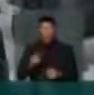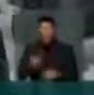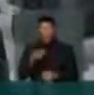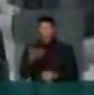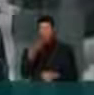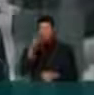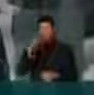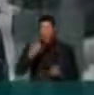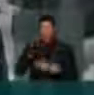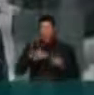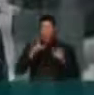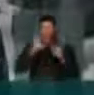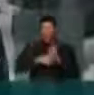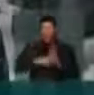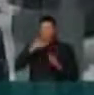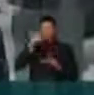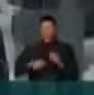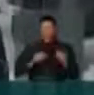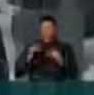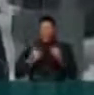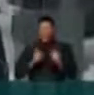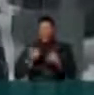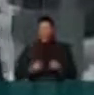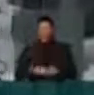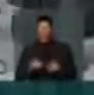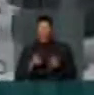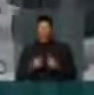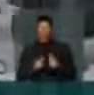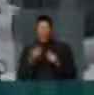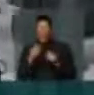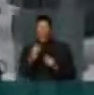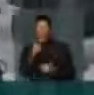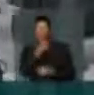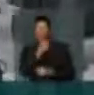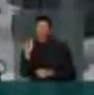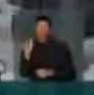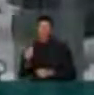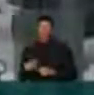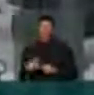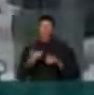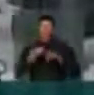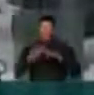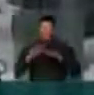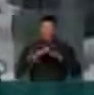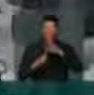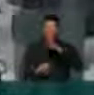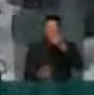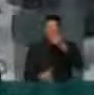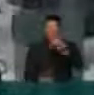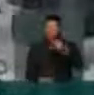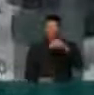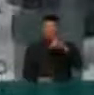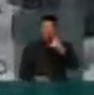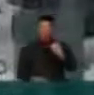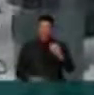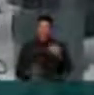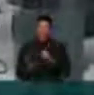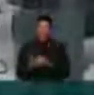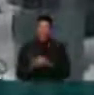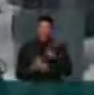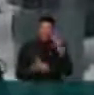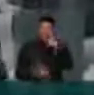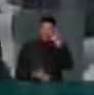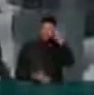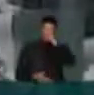inflação, está aí o ataque aos direitos trabalhistas, e o resultado não podia ser outro. As manifestações do dia 15 de março, no último domingo, o